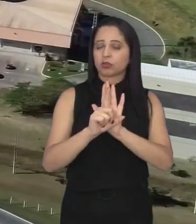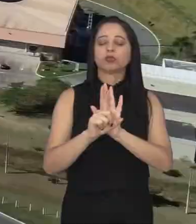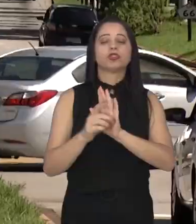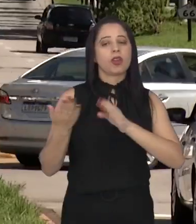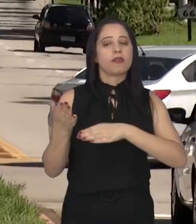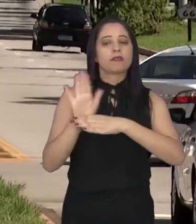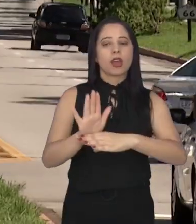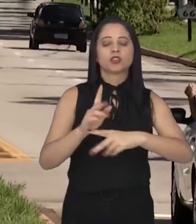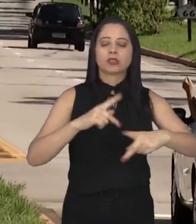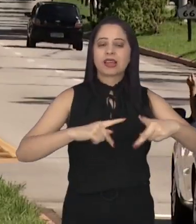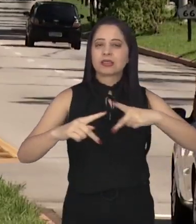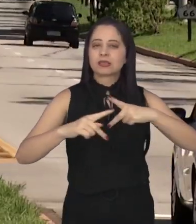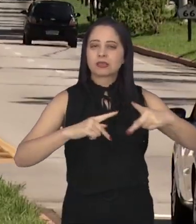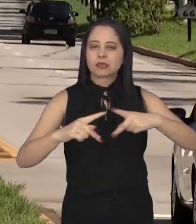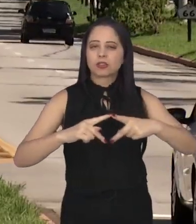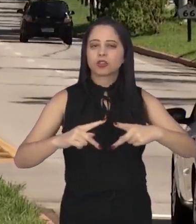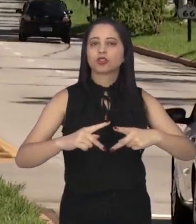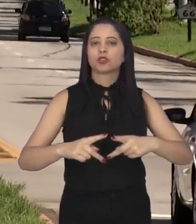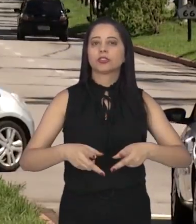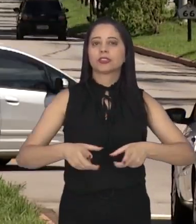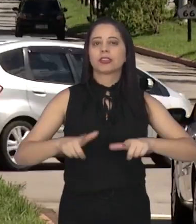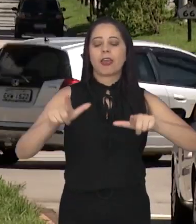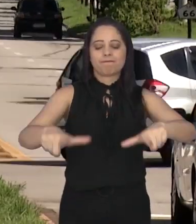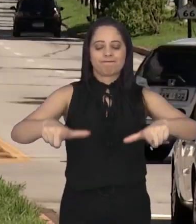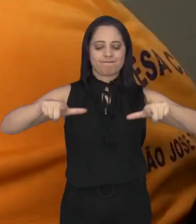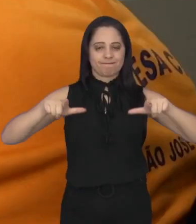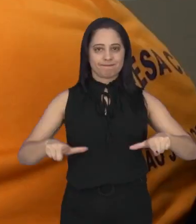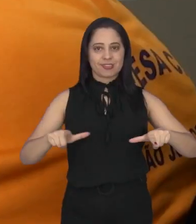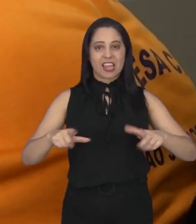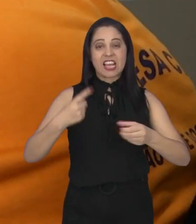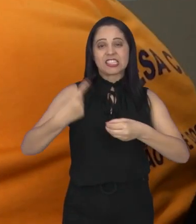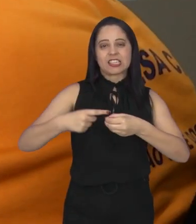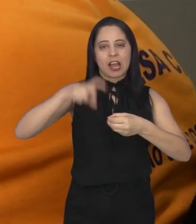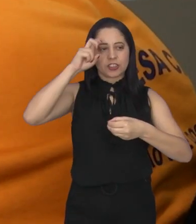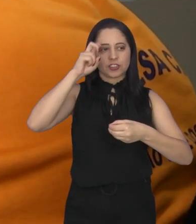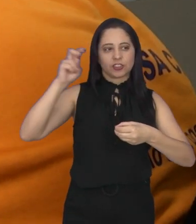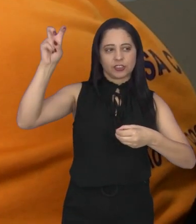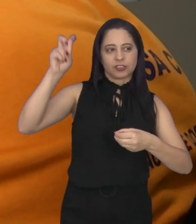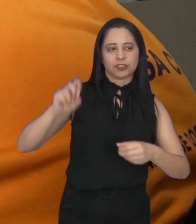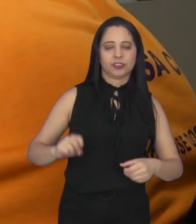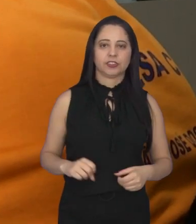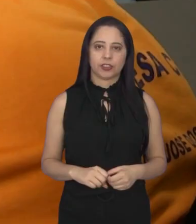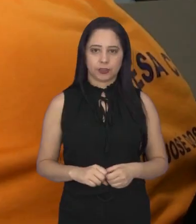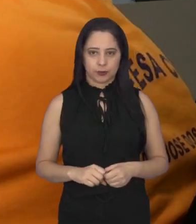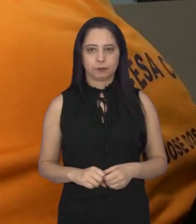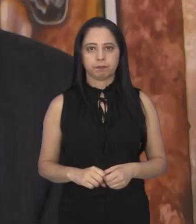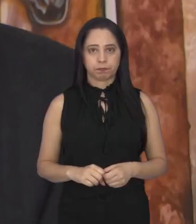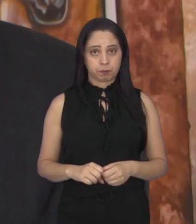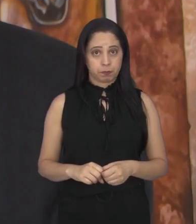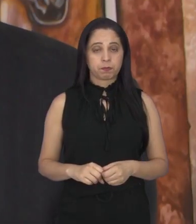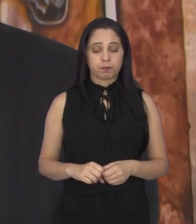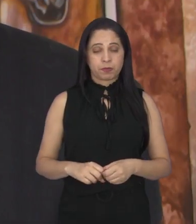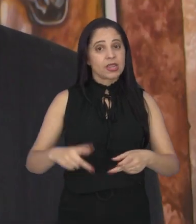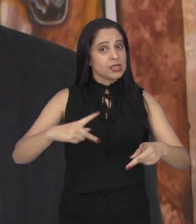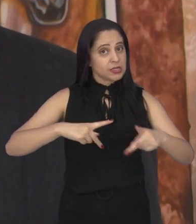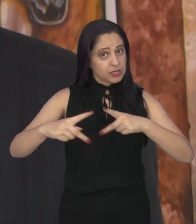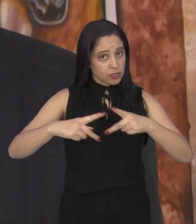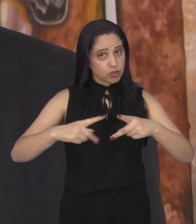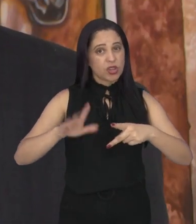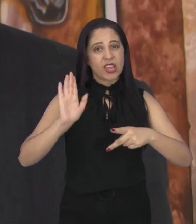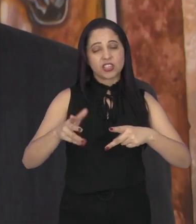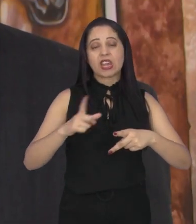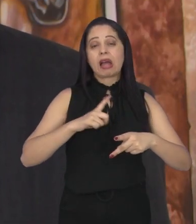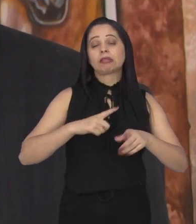também possa contribuir para que o município mantenha a certificação de cidade inteligente. São José dos Campos já tinha a